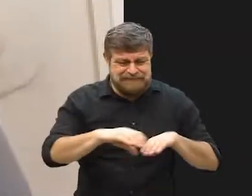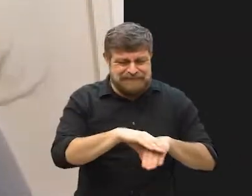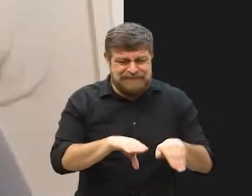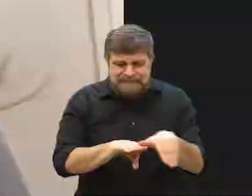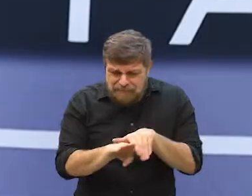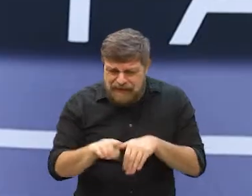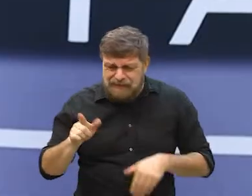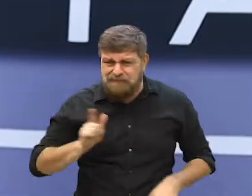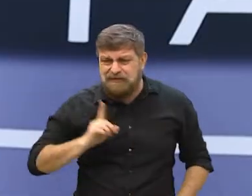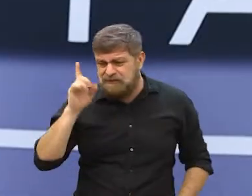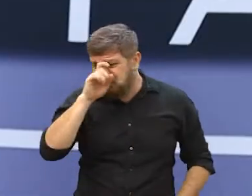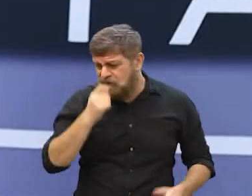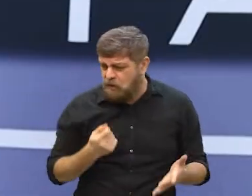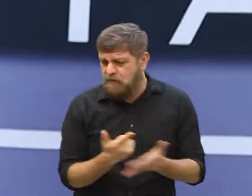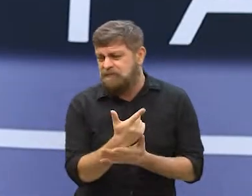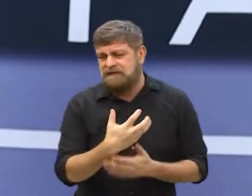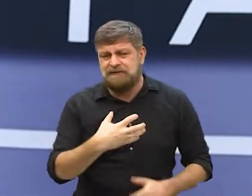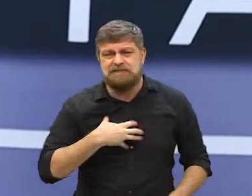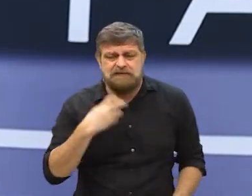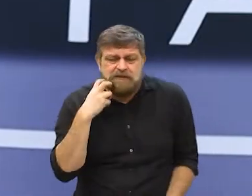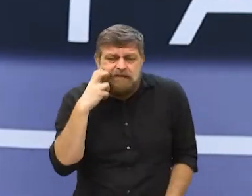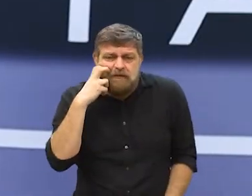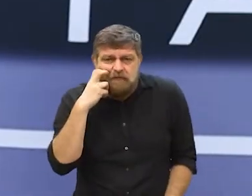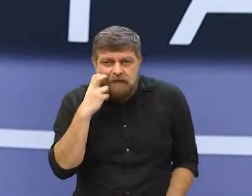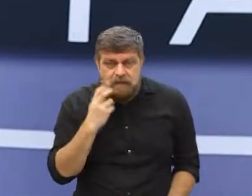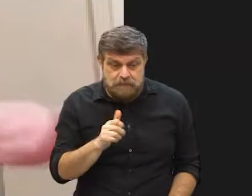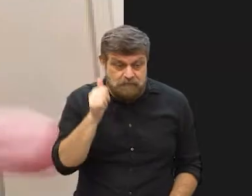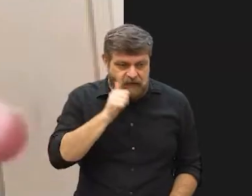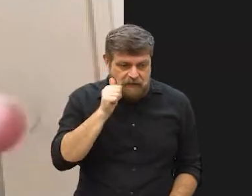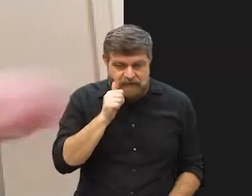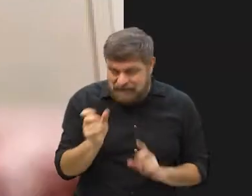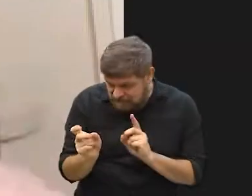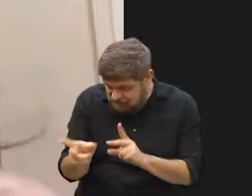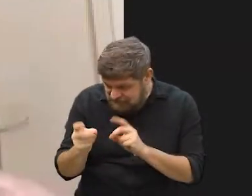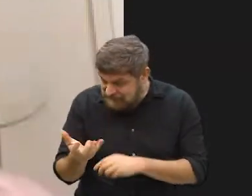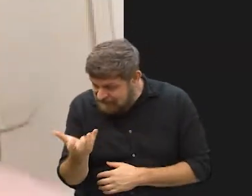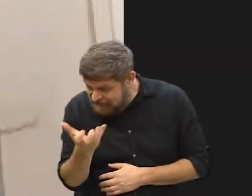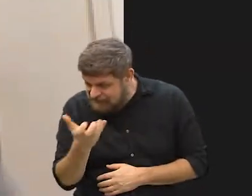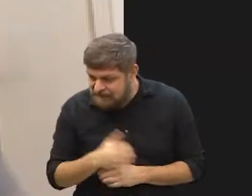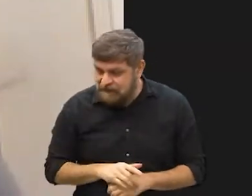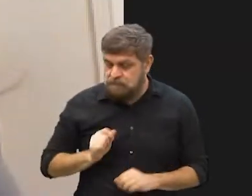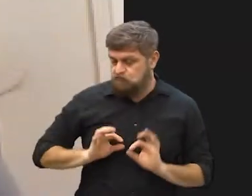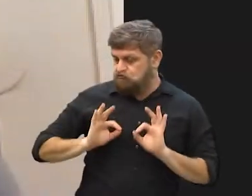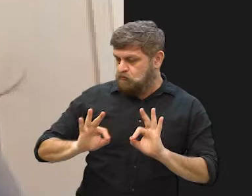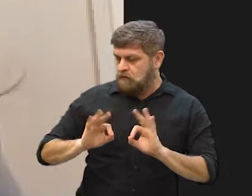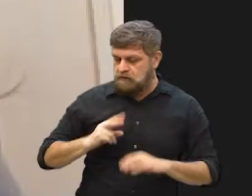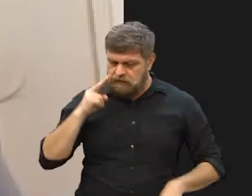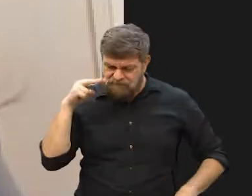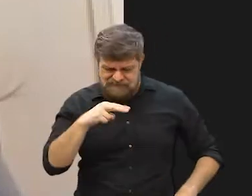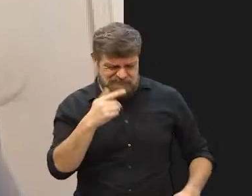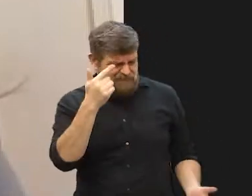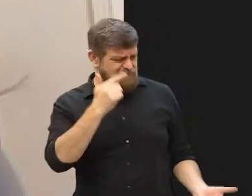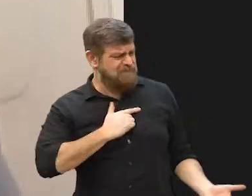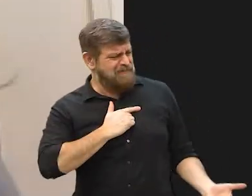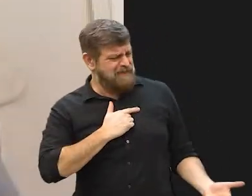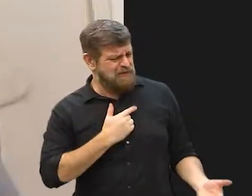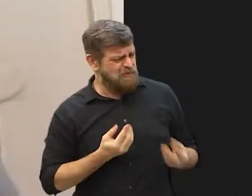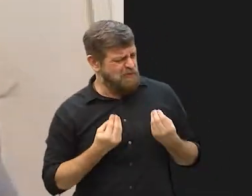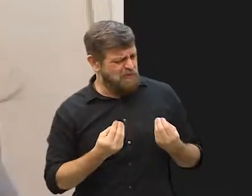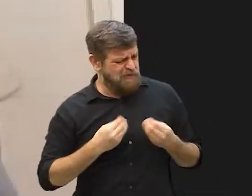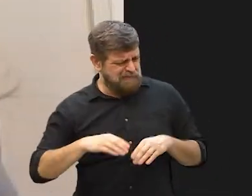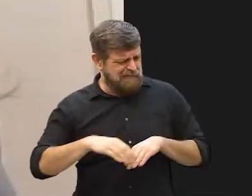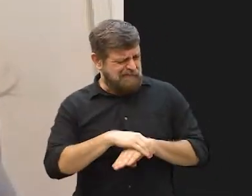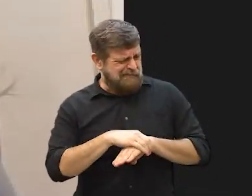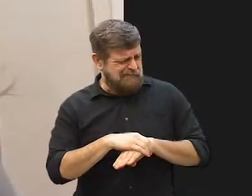dificuldade para comprar. E eu me sinto constrangida, porque às vezes a vendedora quer me vender, fala que tá bonito, e eu tô vendo que tá feio. Recentemente